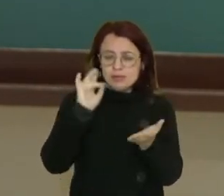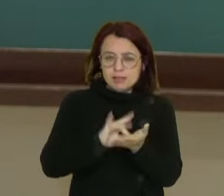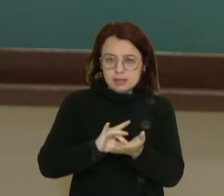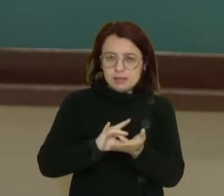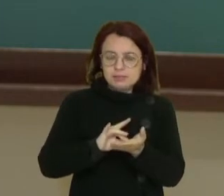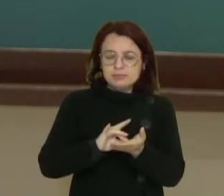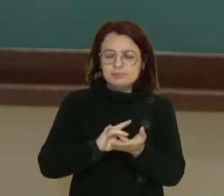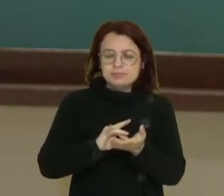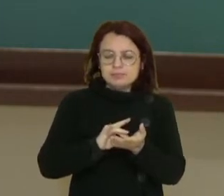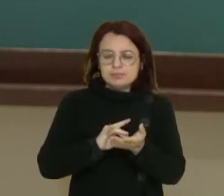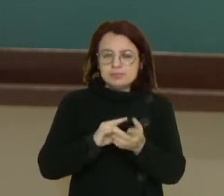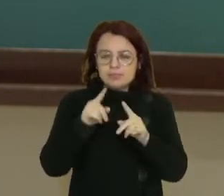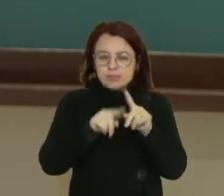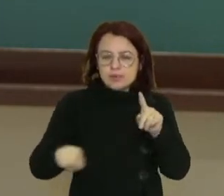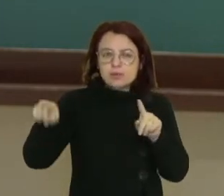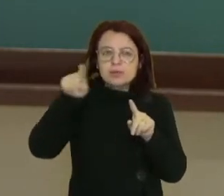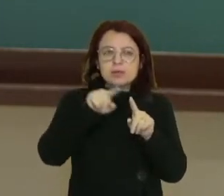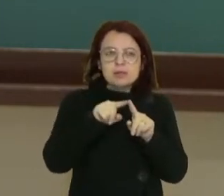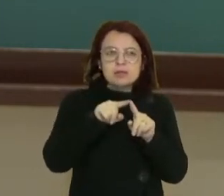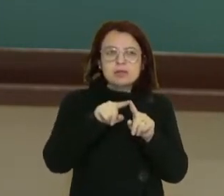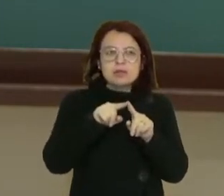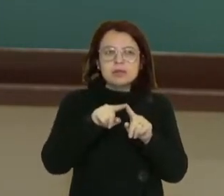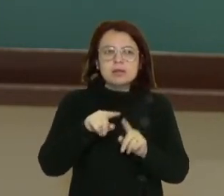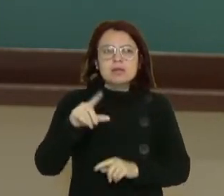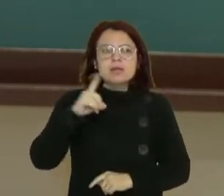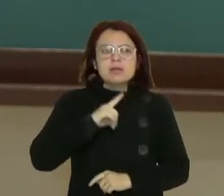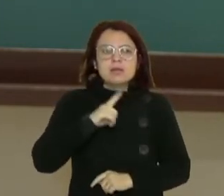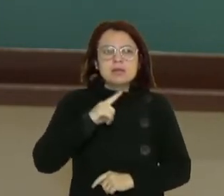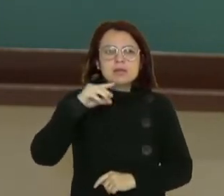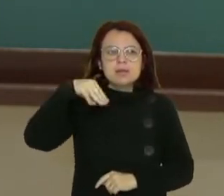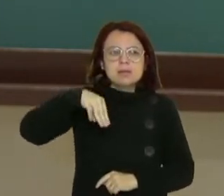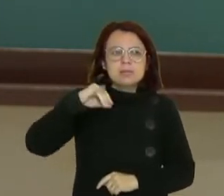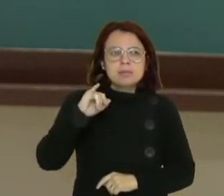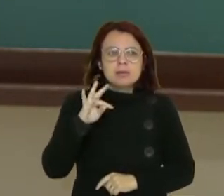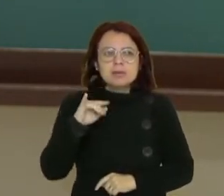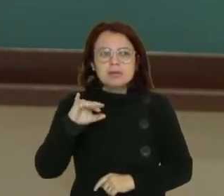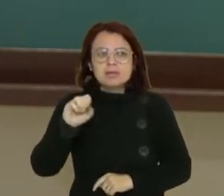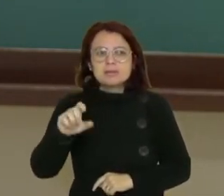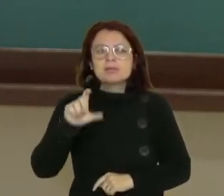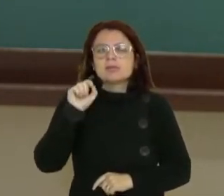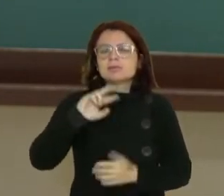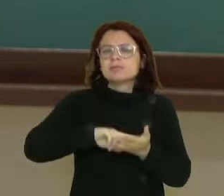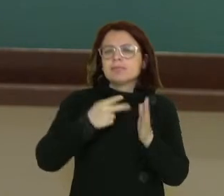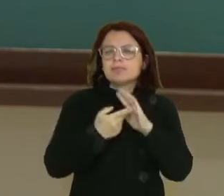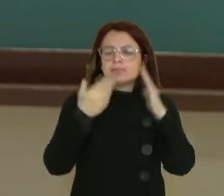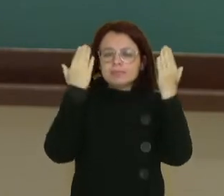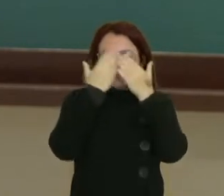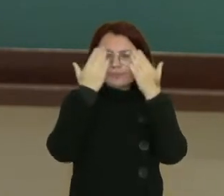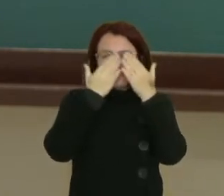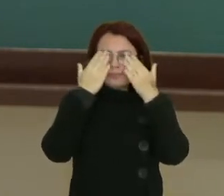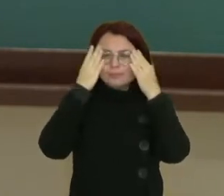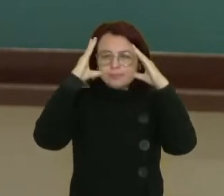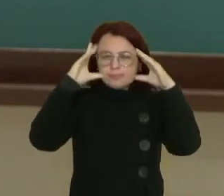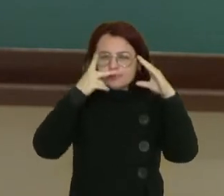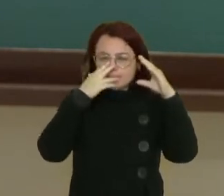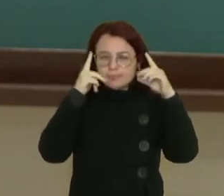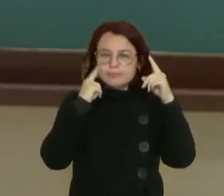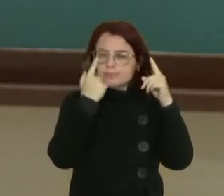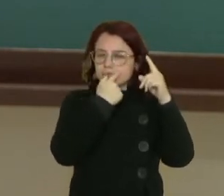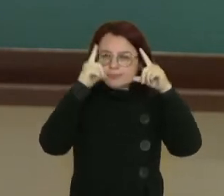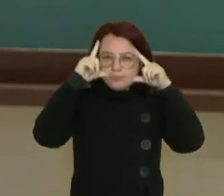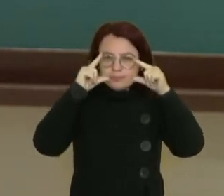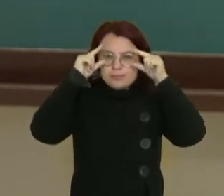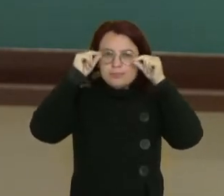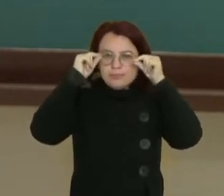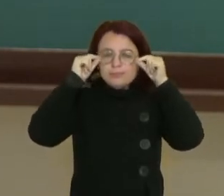origem da palavra vem de mitos, do grego meien, que significa fechar os olhos. É quando uma pessoa era iniciada